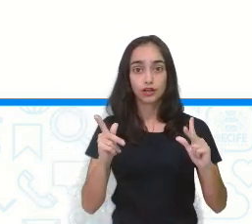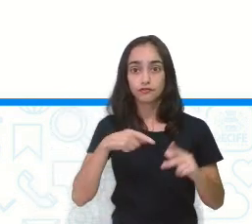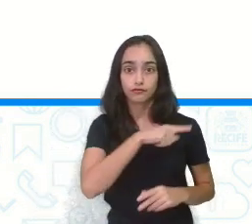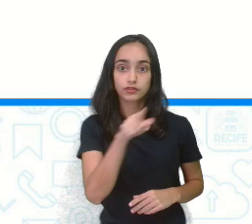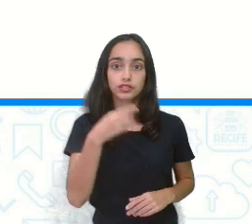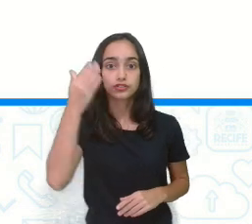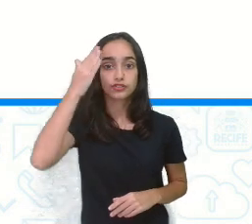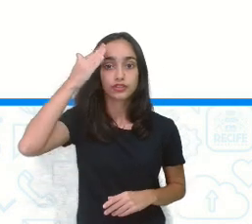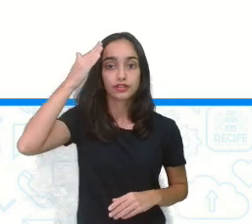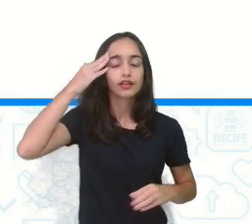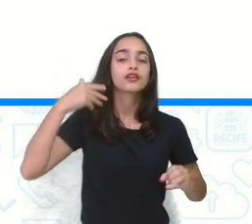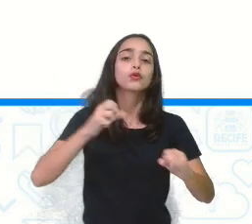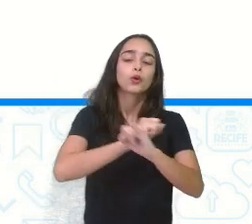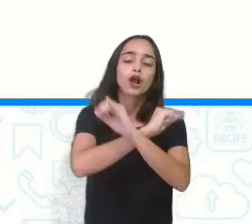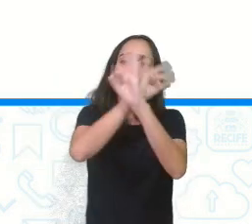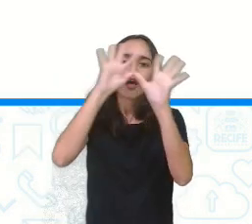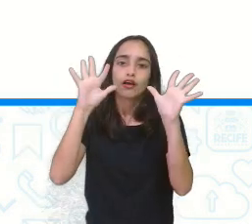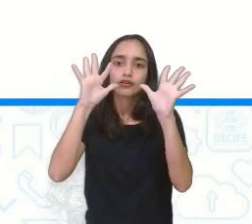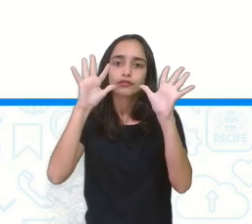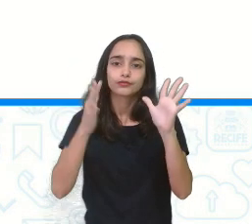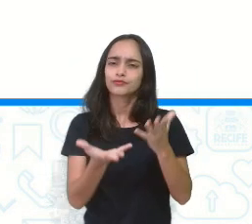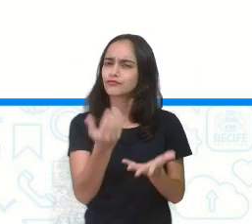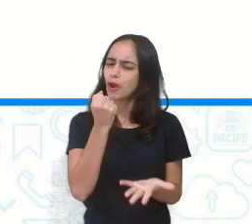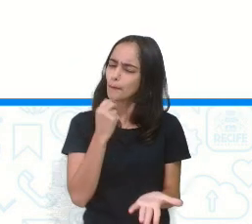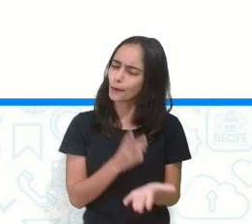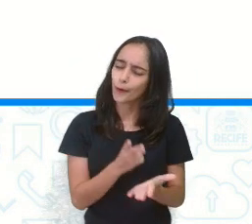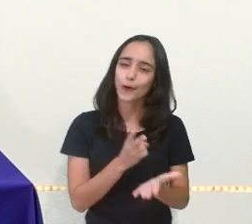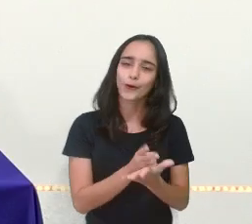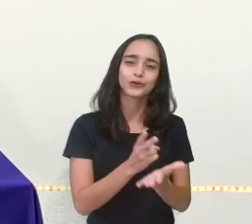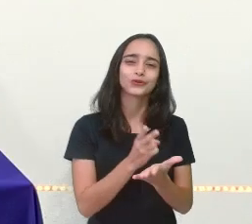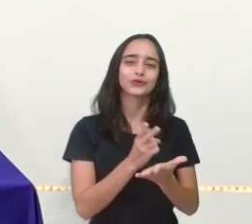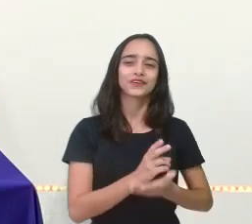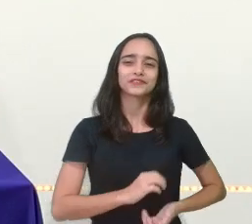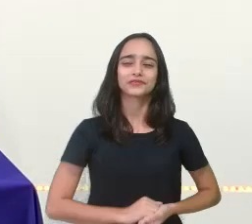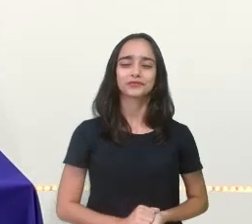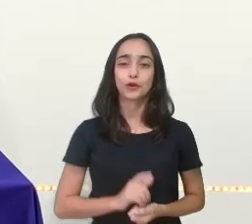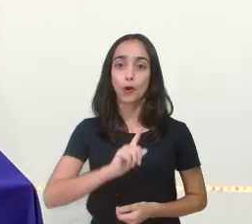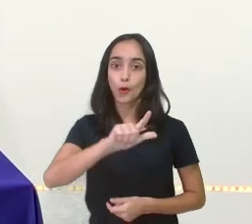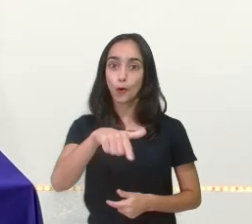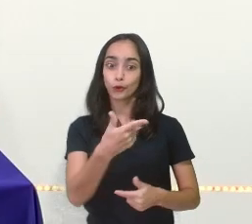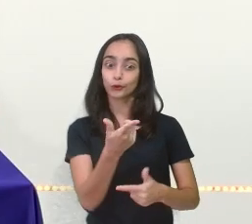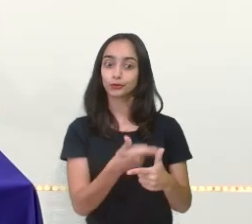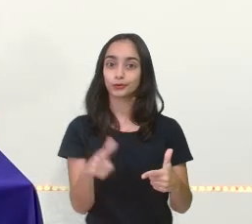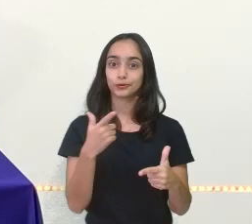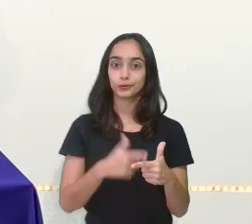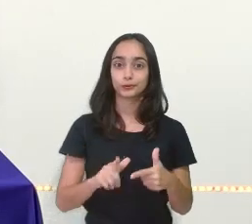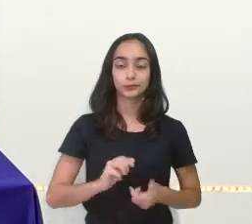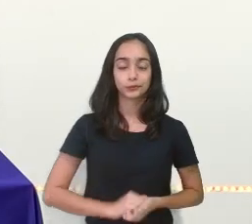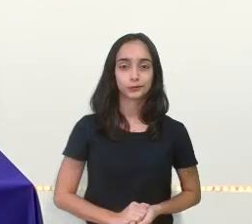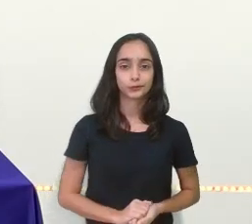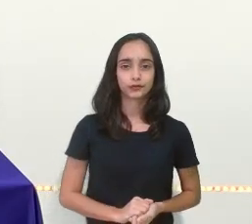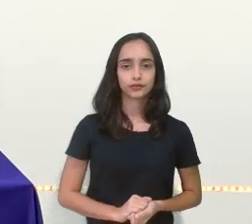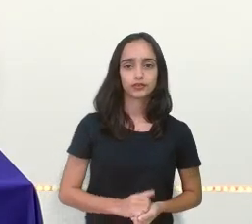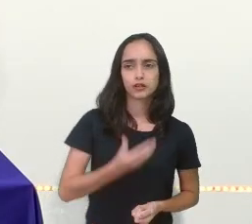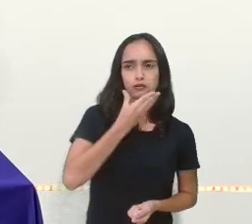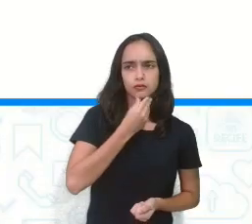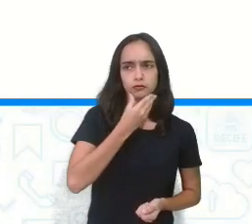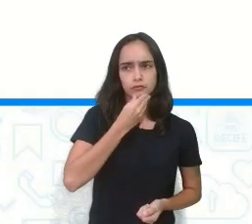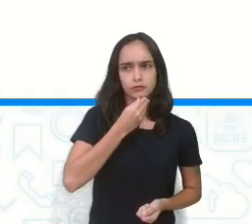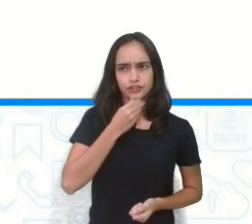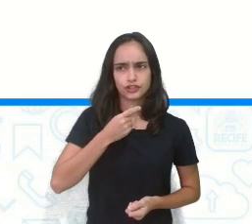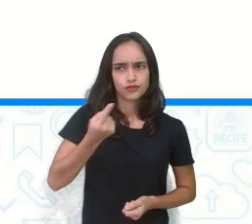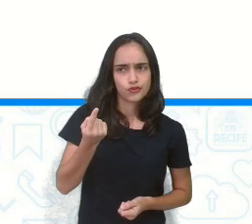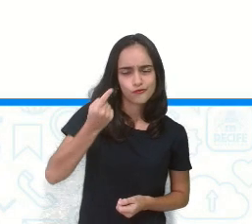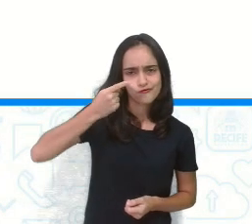entendendo direitinho? Vou dar continuidade, tá? Para mais uma situação aqui. Gustavo, ele